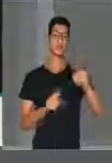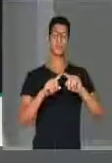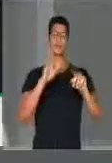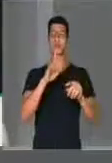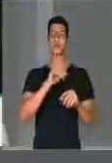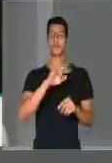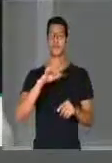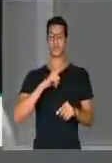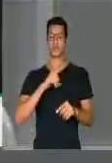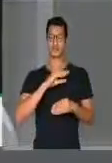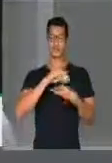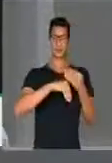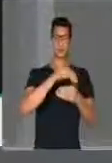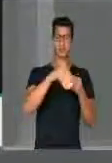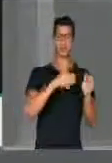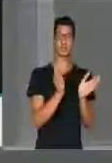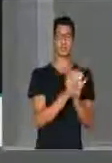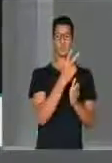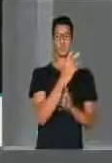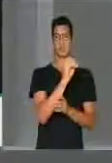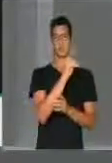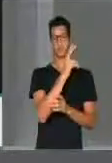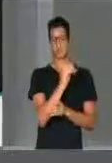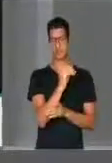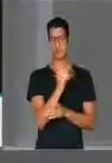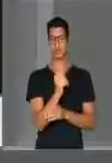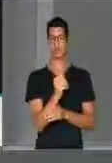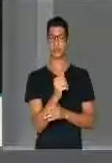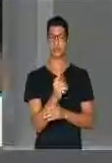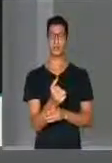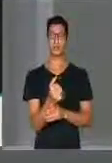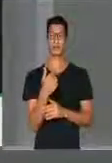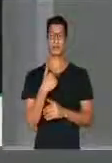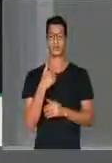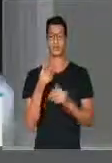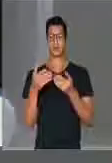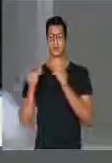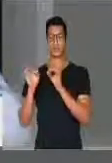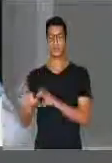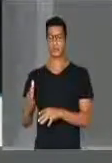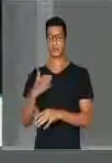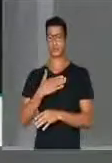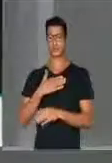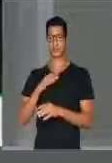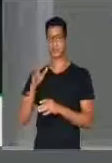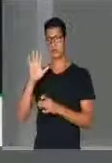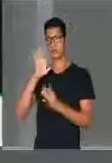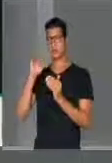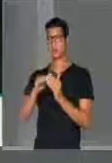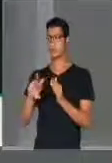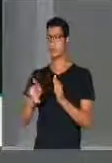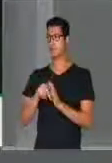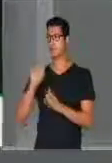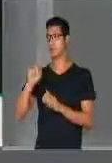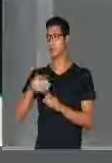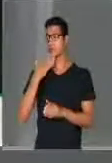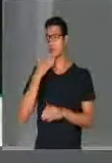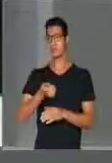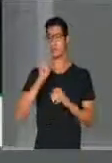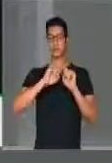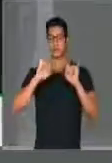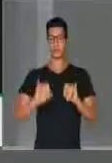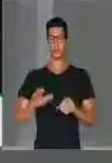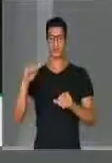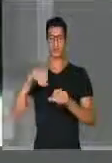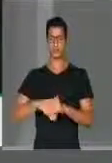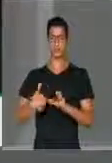que vai ter o distritão misto em 2020, eu abro mão da minha convicção do que é o melhor